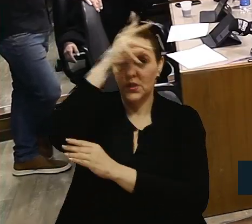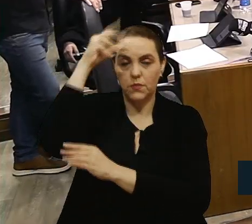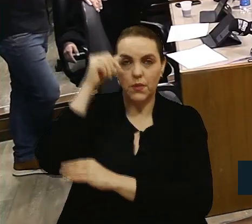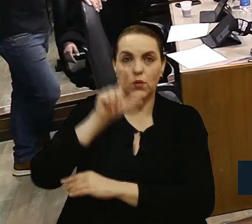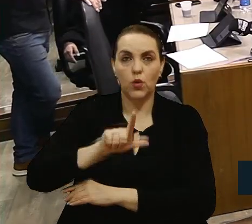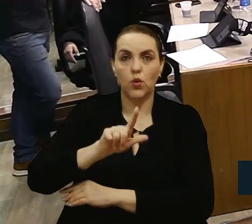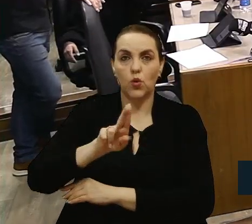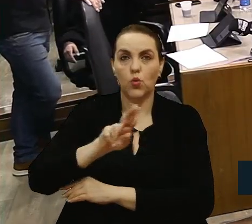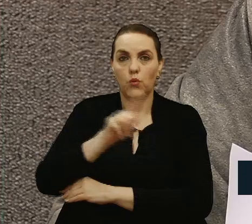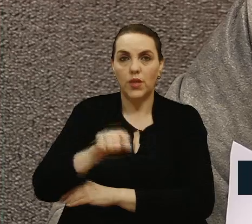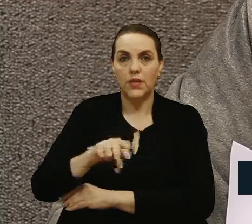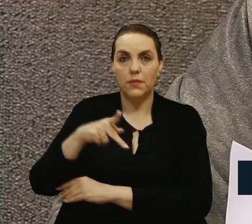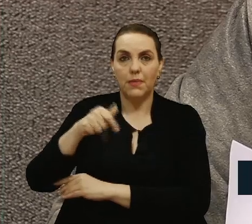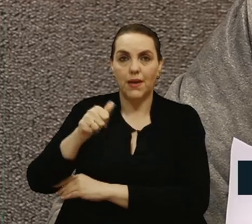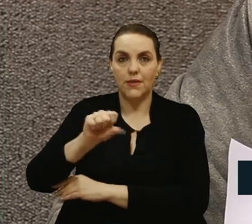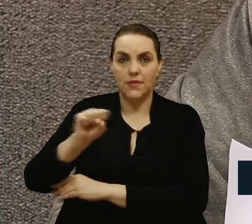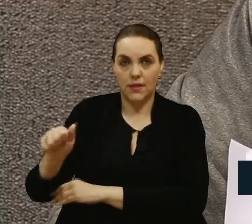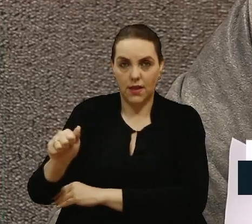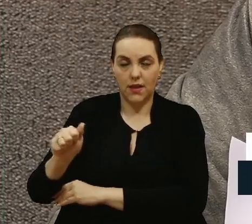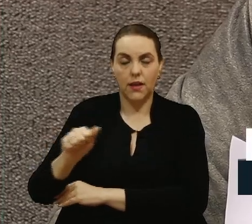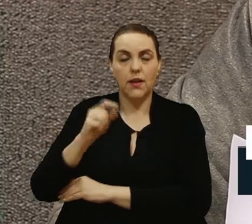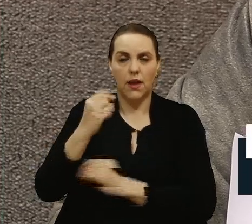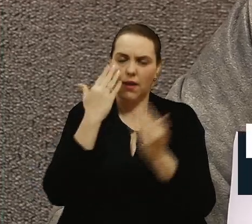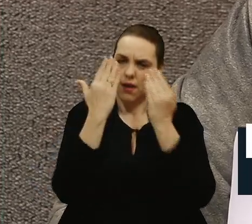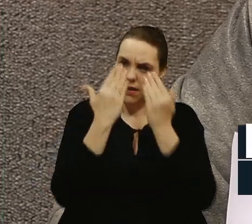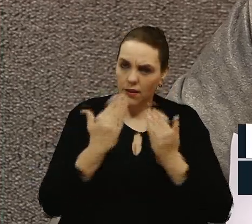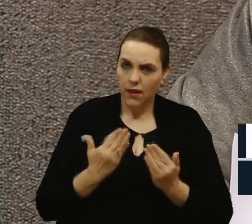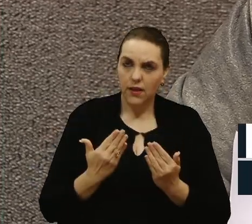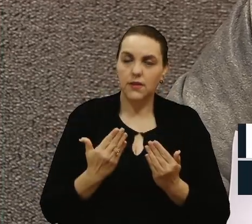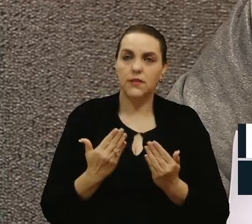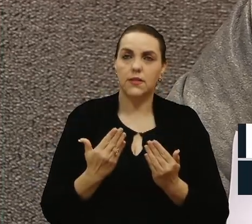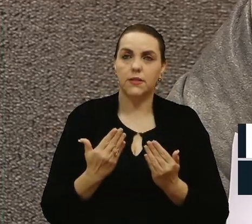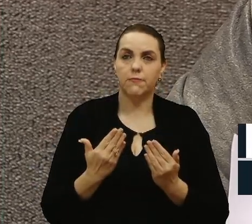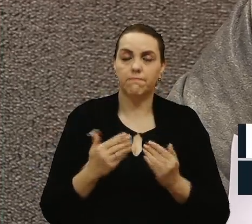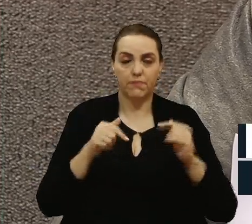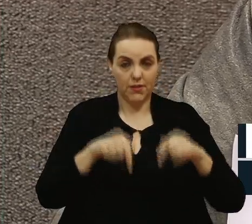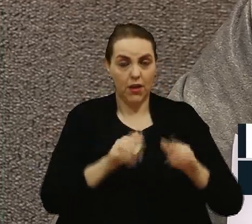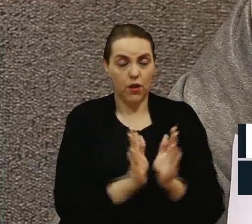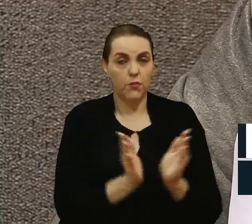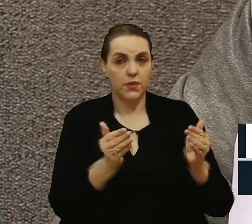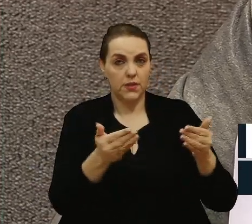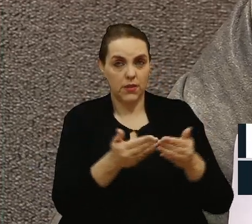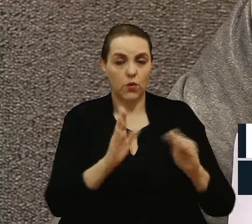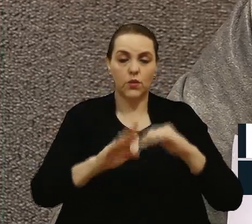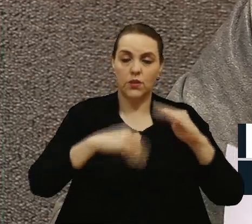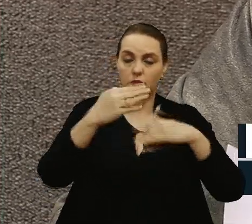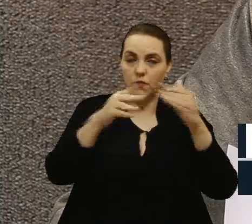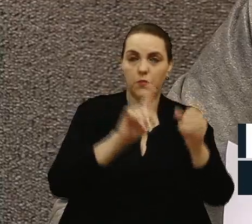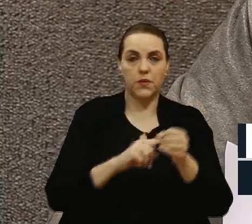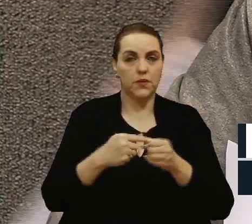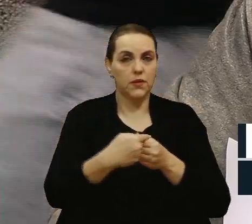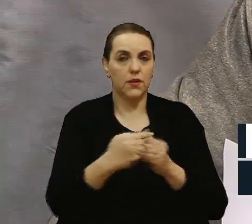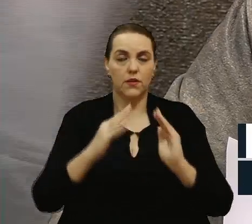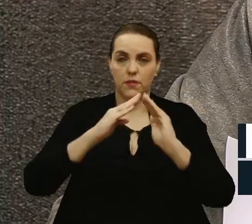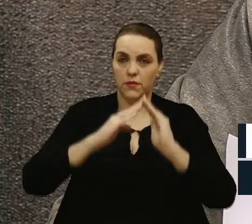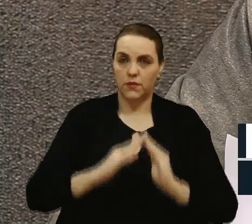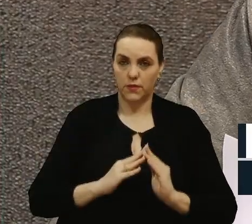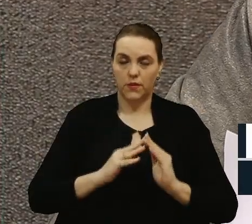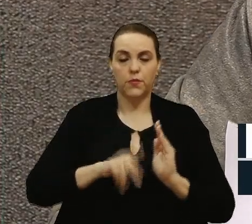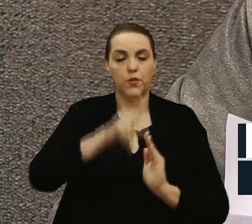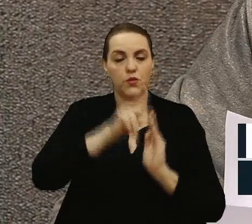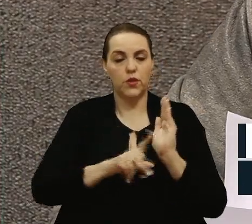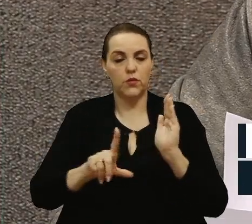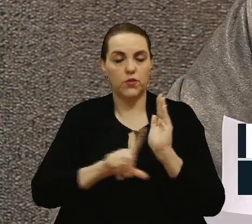Paza. Submete-se à análise desta Comissão de Desenvolvimento Urbano e Habitação o projeto